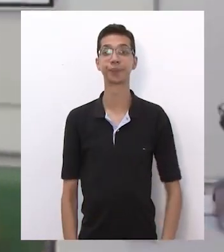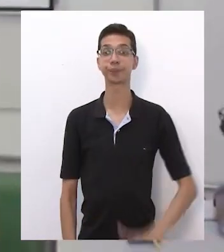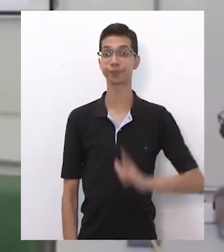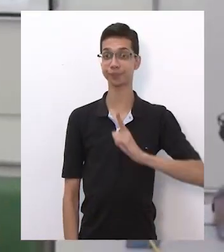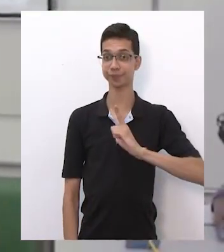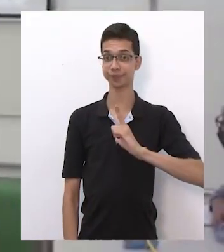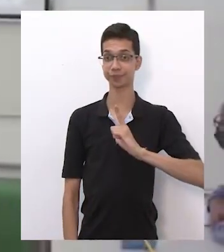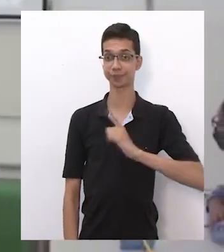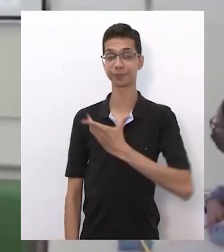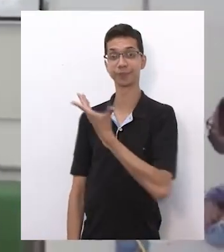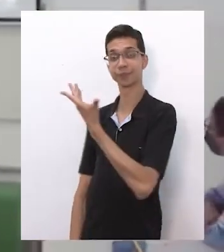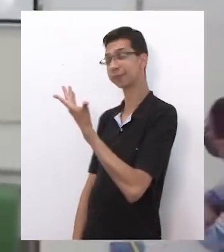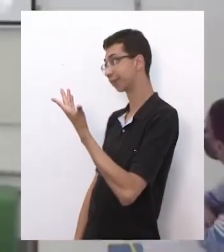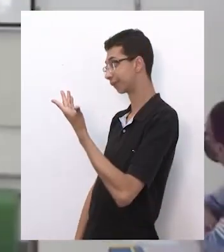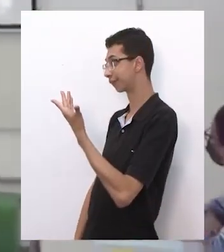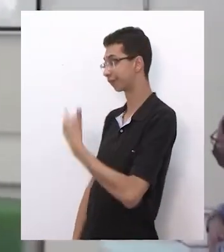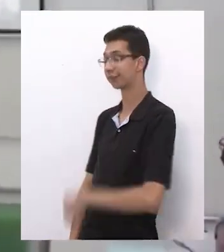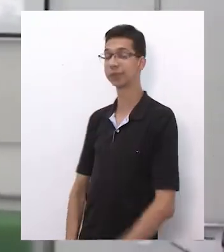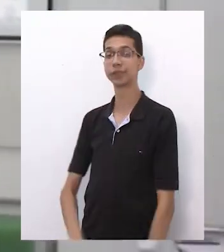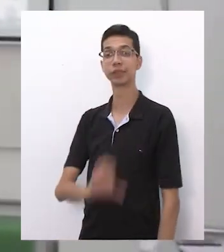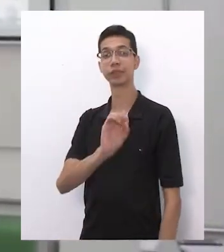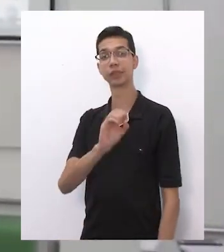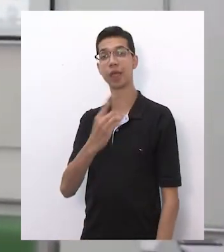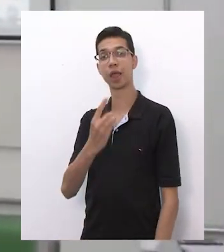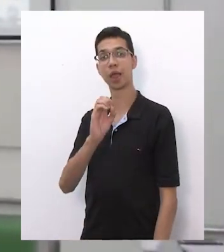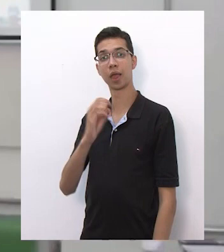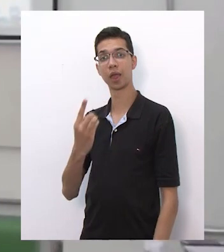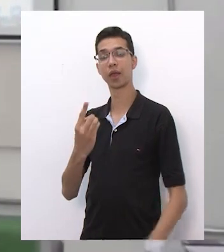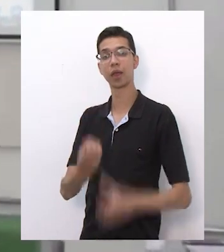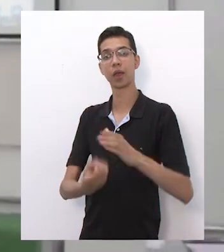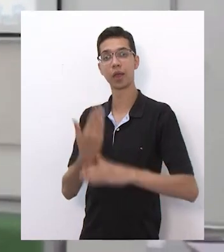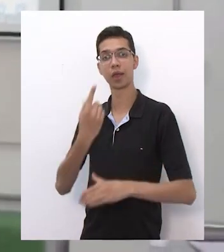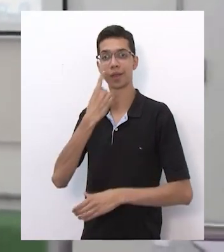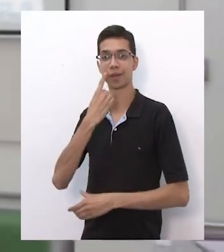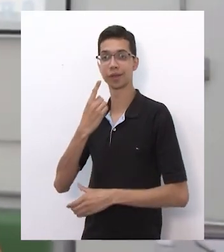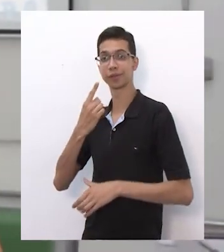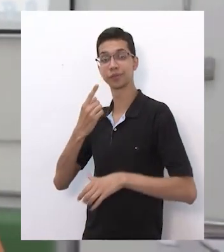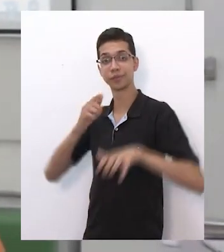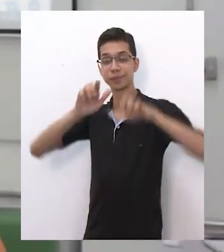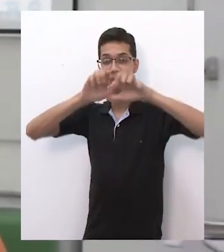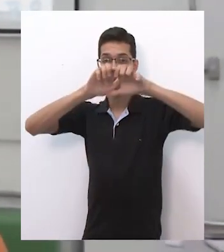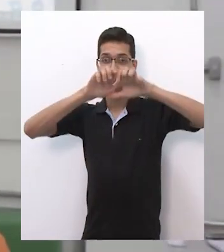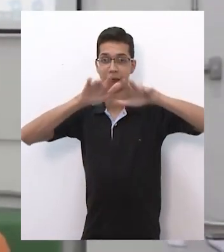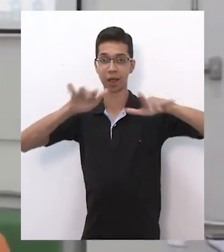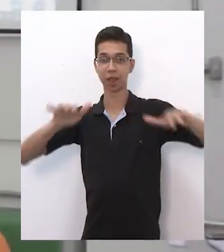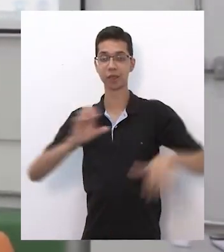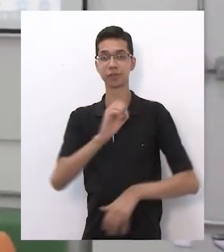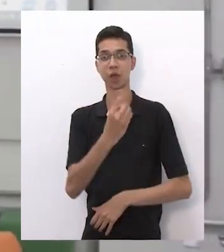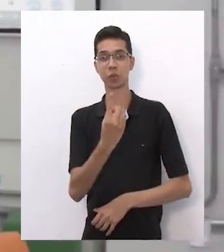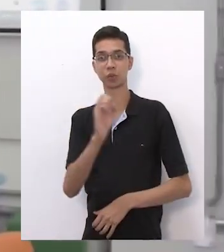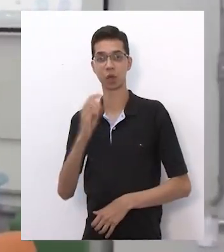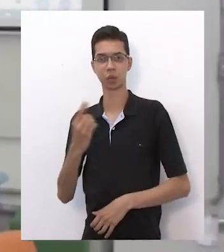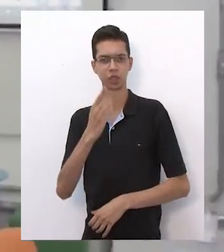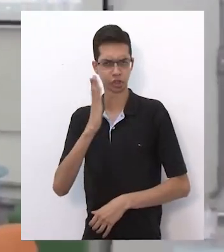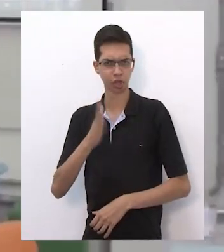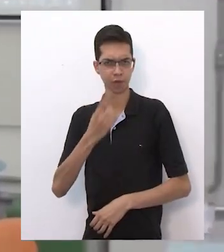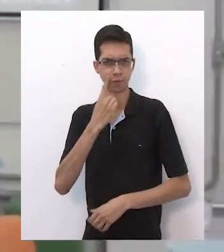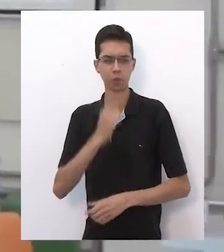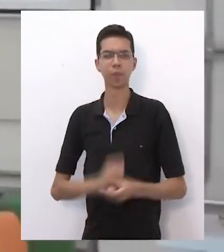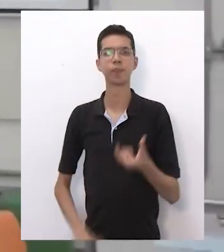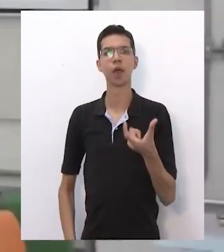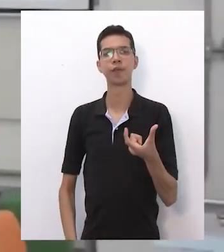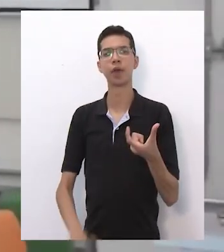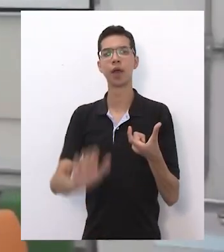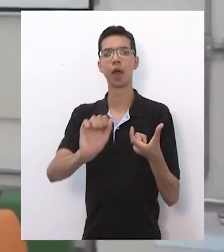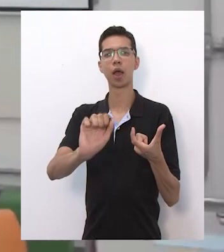bloquinhos, algoritmos. Isso daqui é um algoritmo, pessoal. Vocês já devem ter ouvido falar essa palavra várias vezes, né? Mas nem sempre a